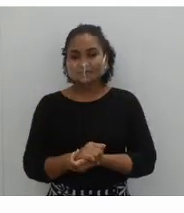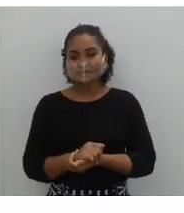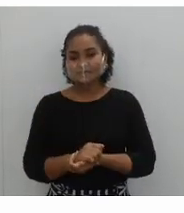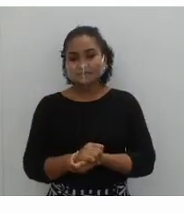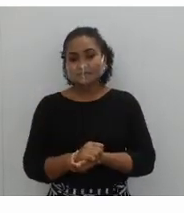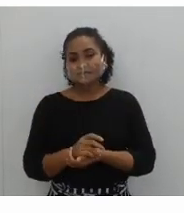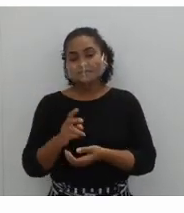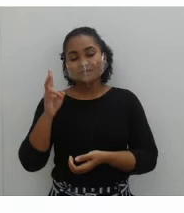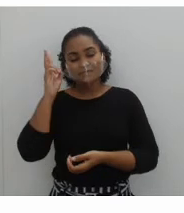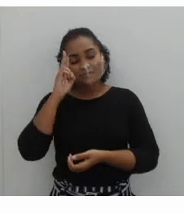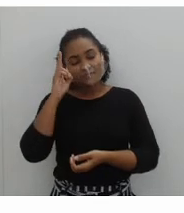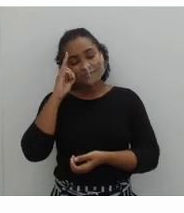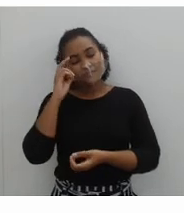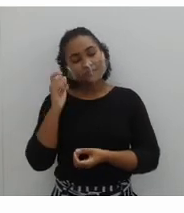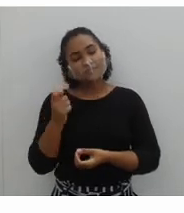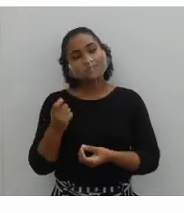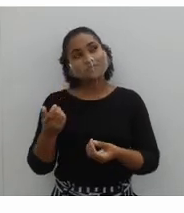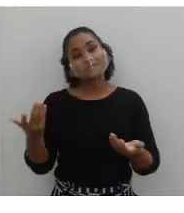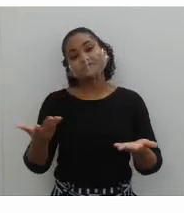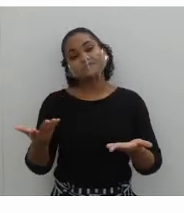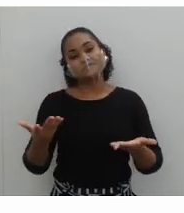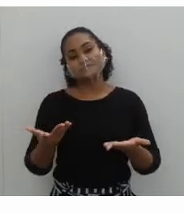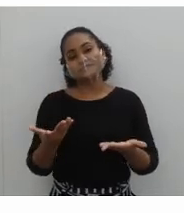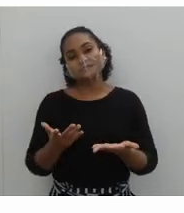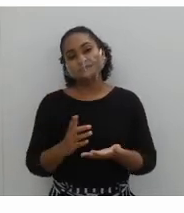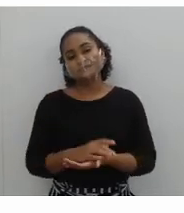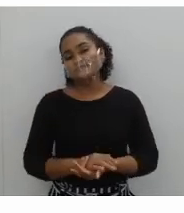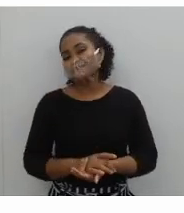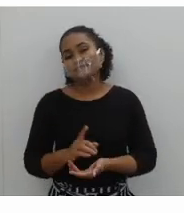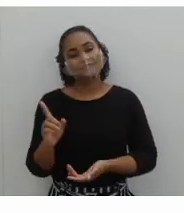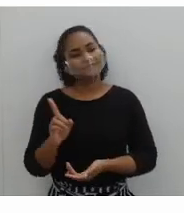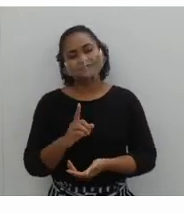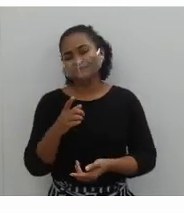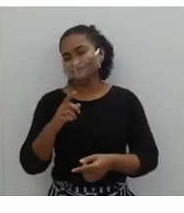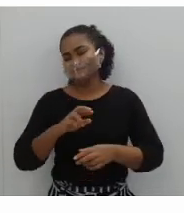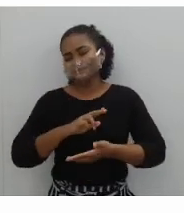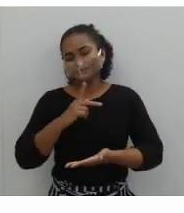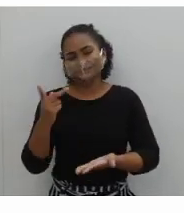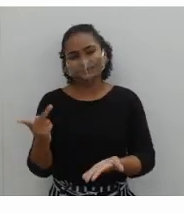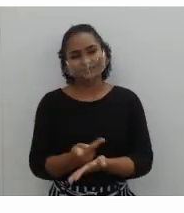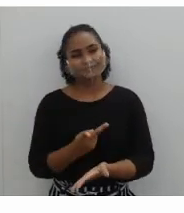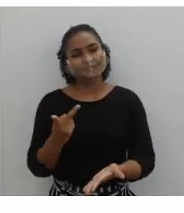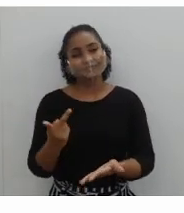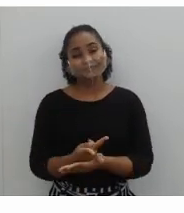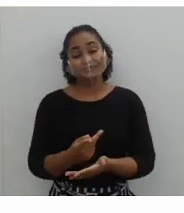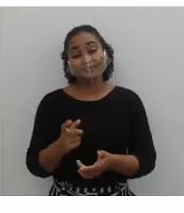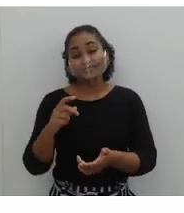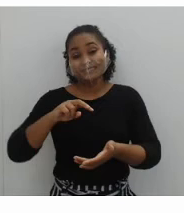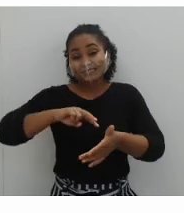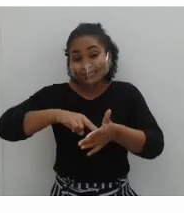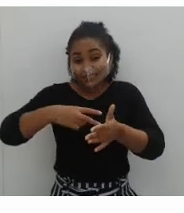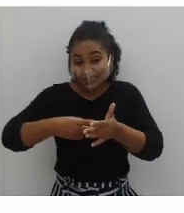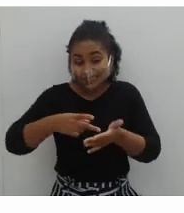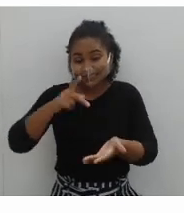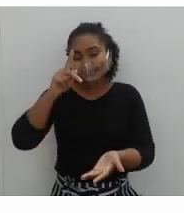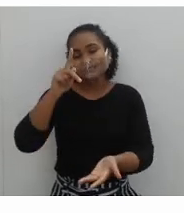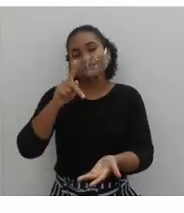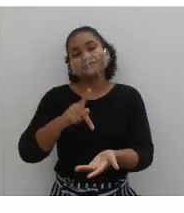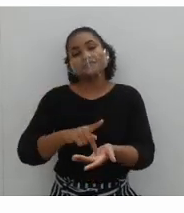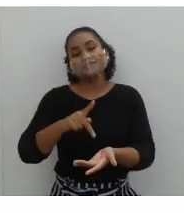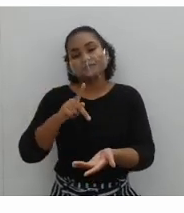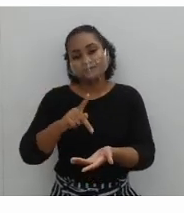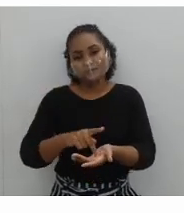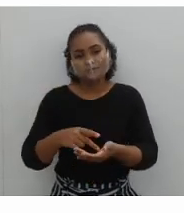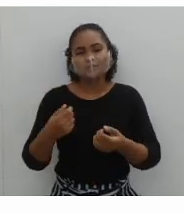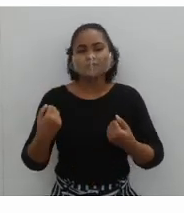leva a pensar que é atualmente, né? Mas é completamente errado, porque actually significa na verdade.